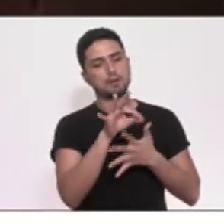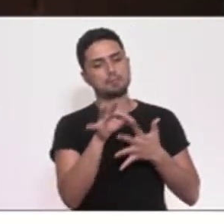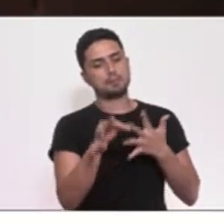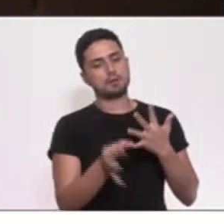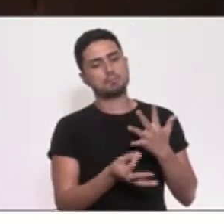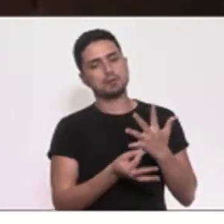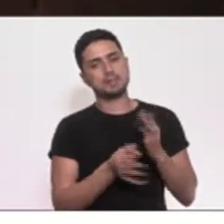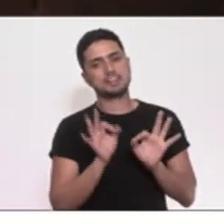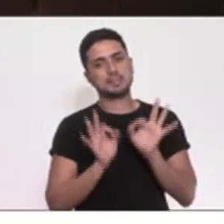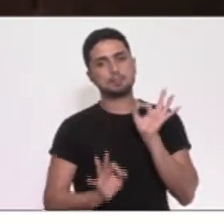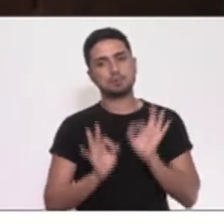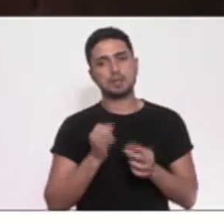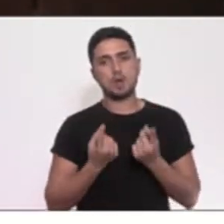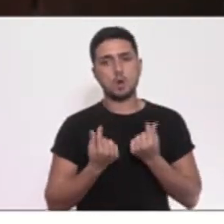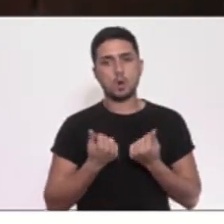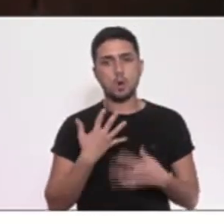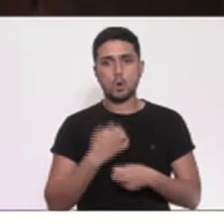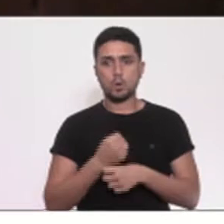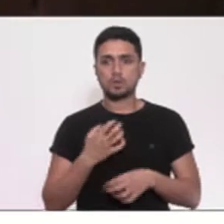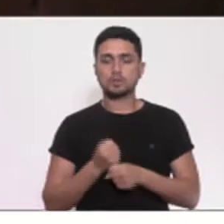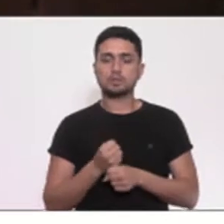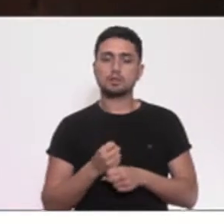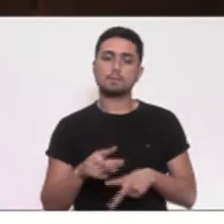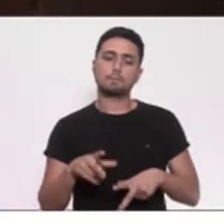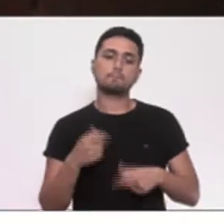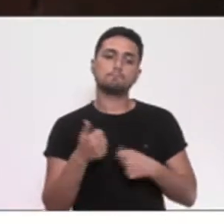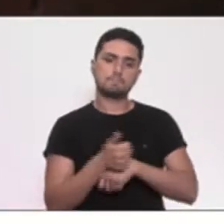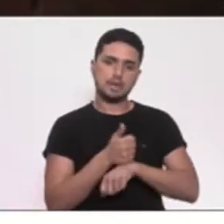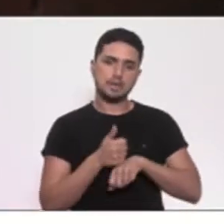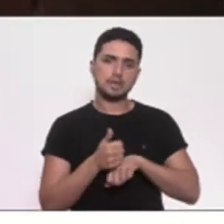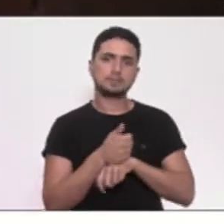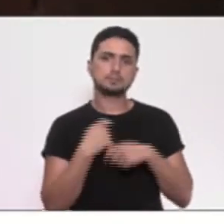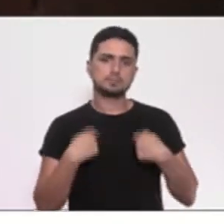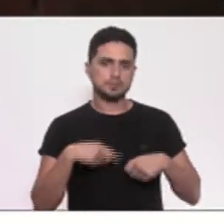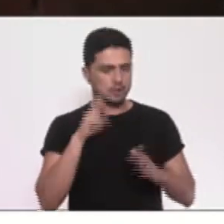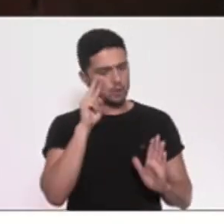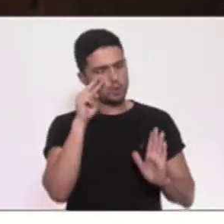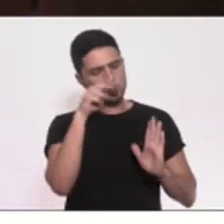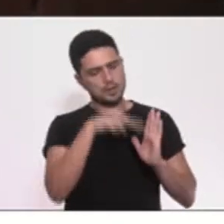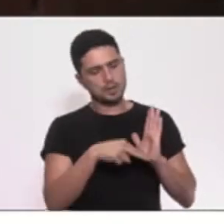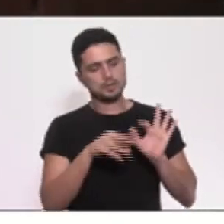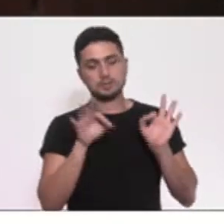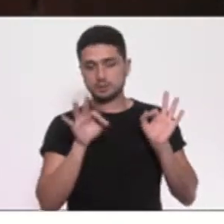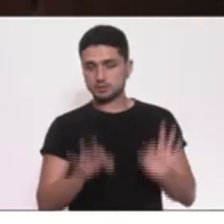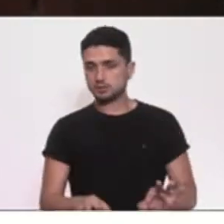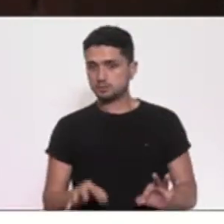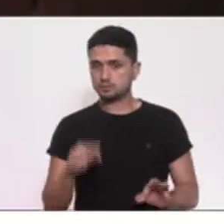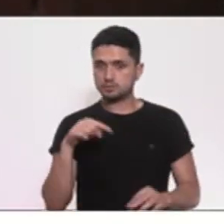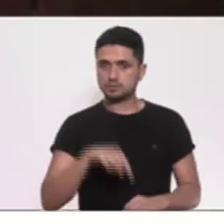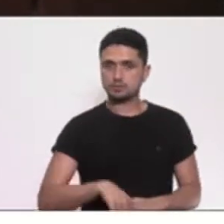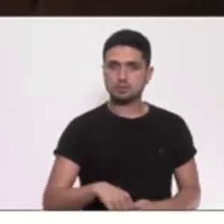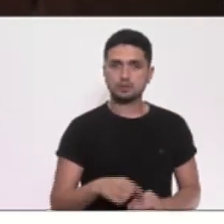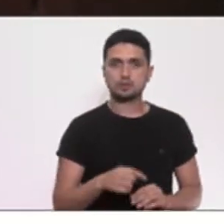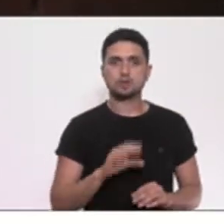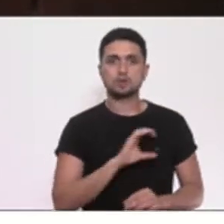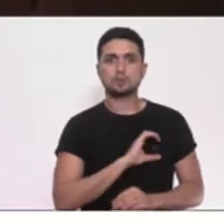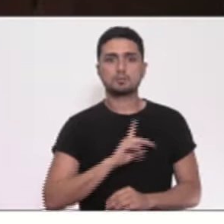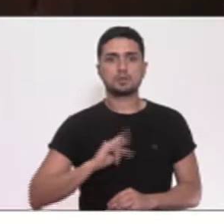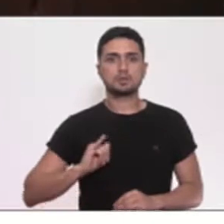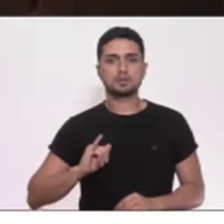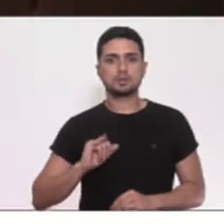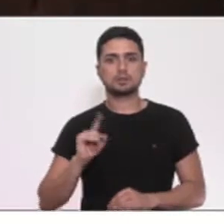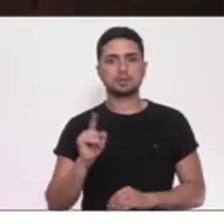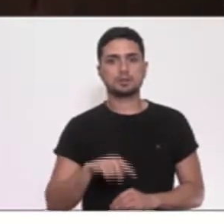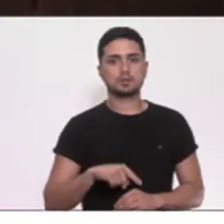que merecem serem observados por essa casa, merecem ser observados pela Comissão de Orçamento e, sem dúvida nenhuma,